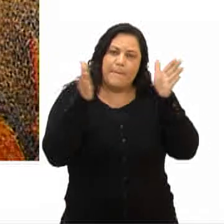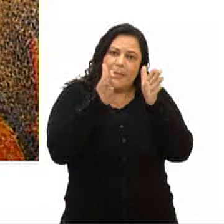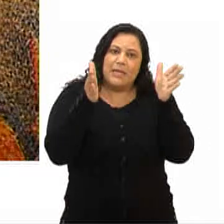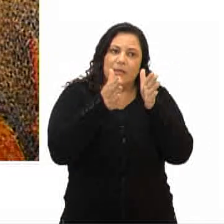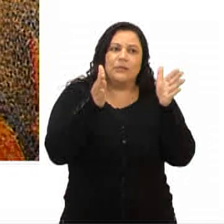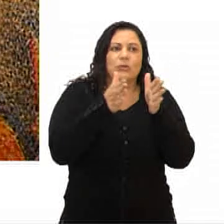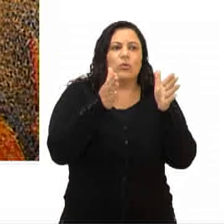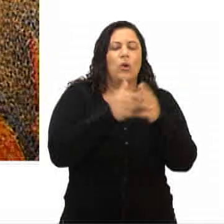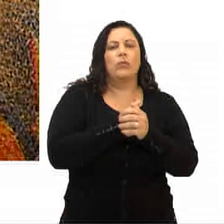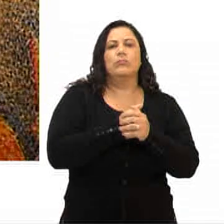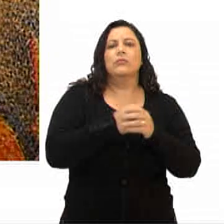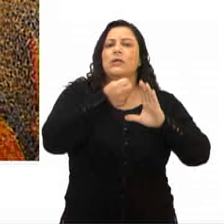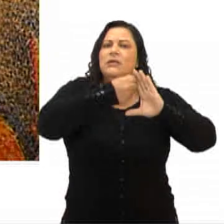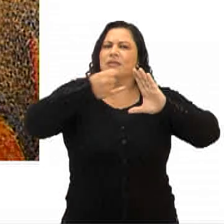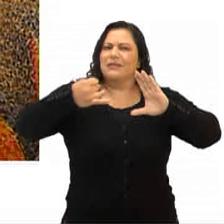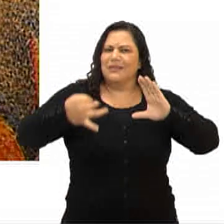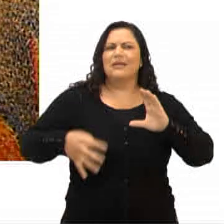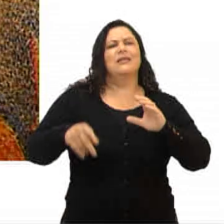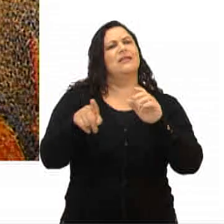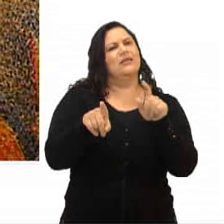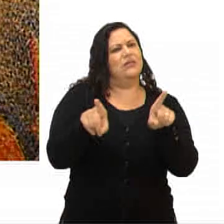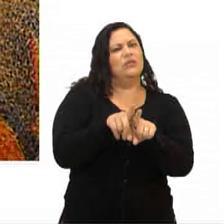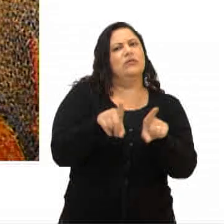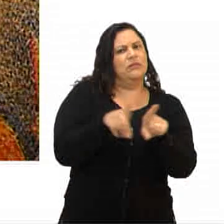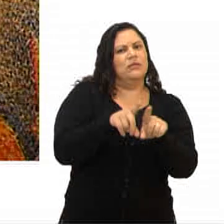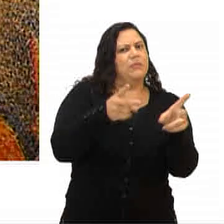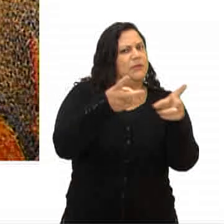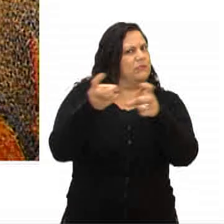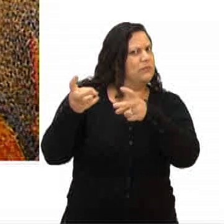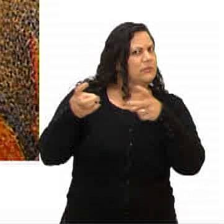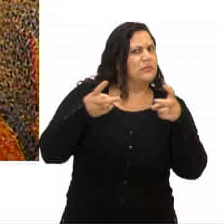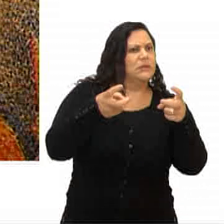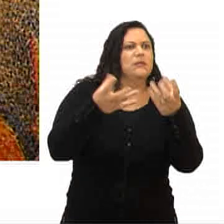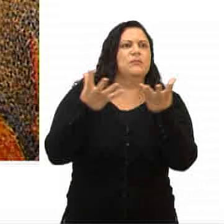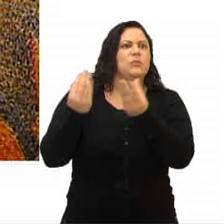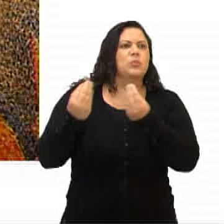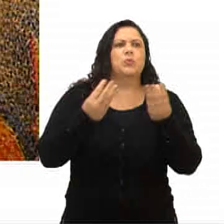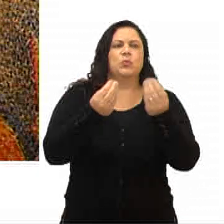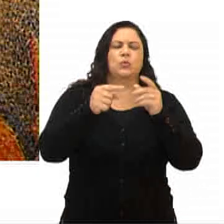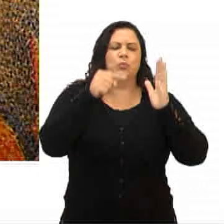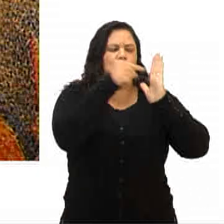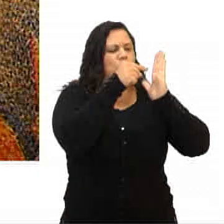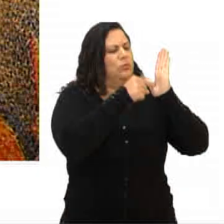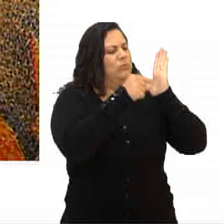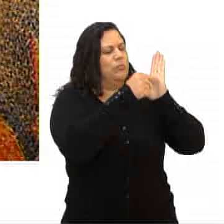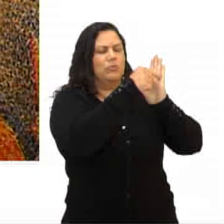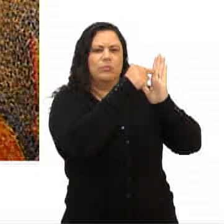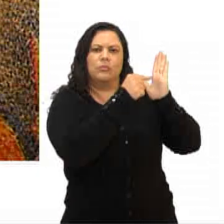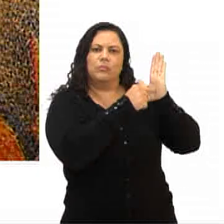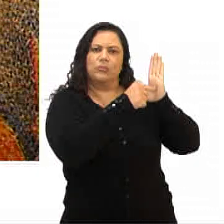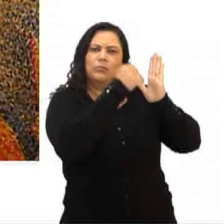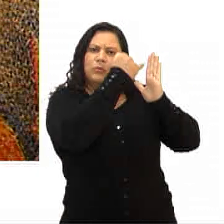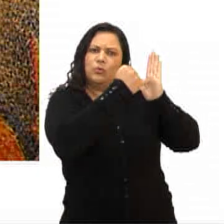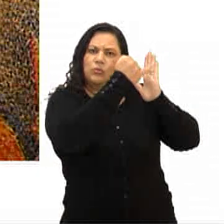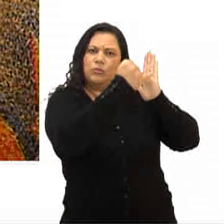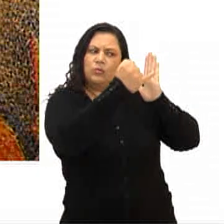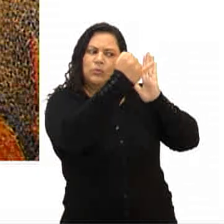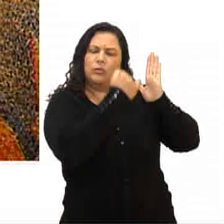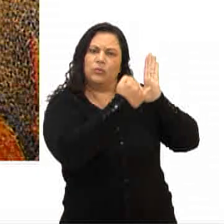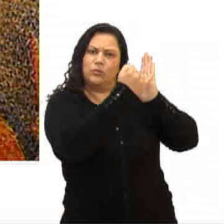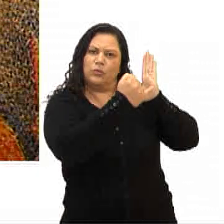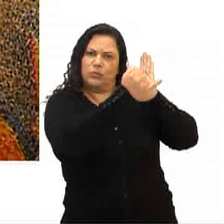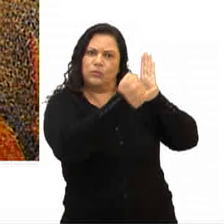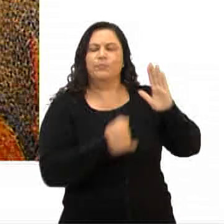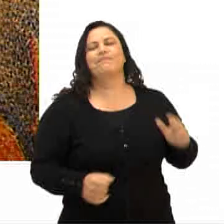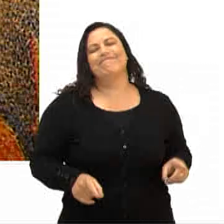também com a mesma característica. Aqui a gente consegue perceber muito mais, né, essa ideia do pontilhismo e dos traços, né, pessoal? E você vê